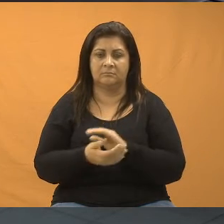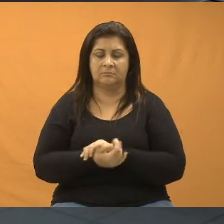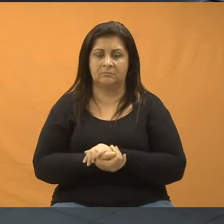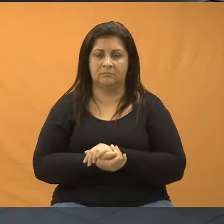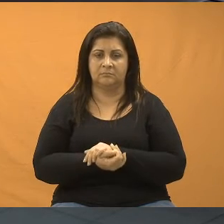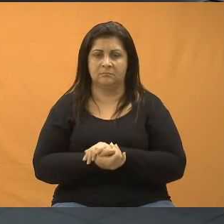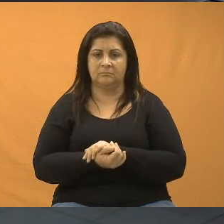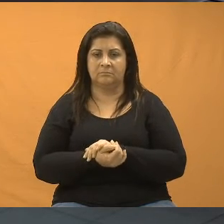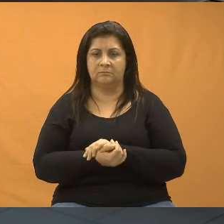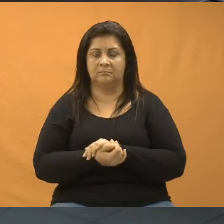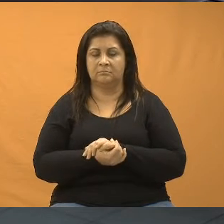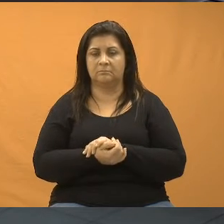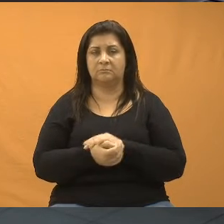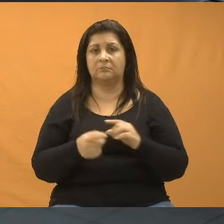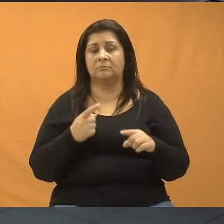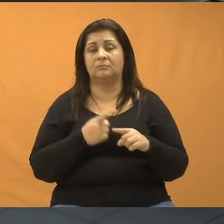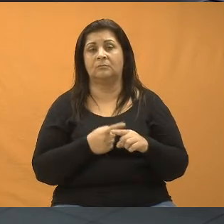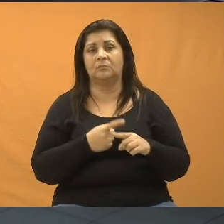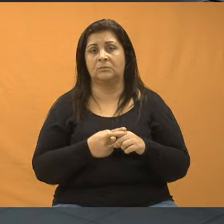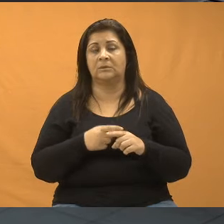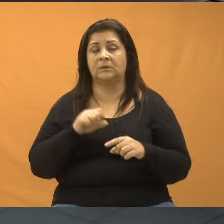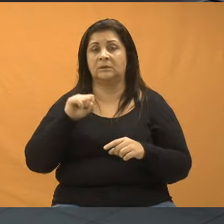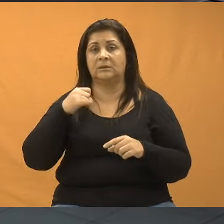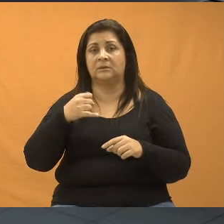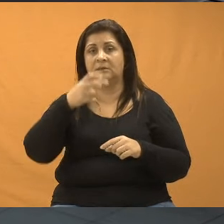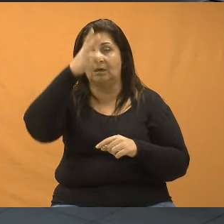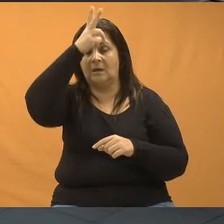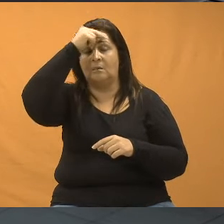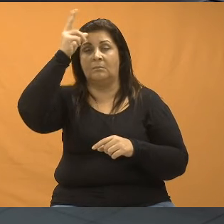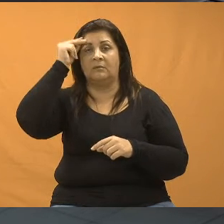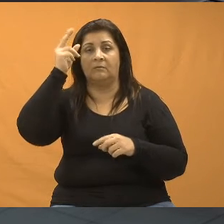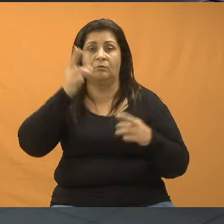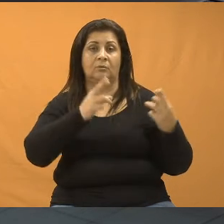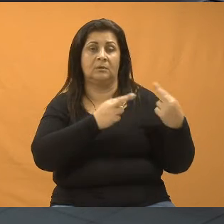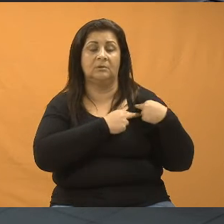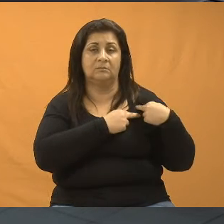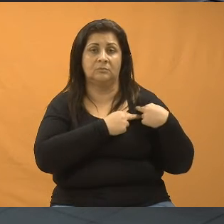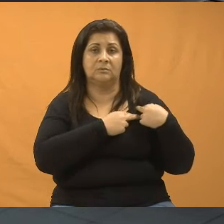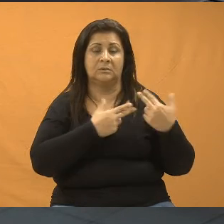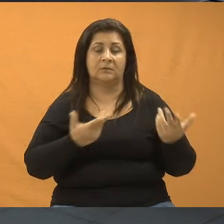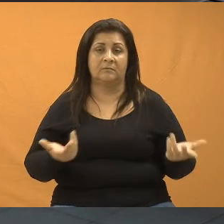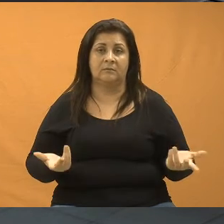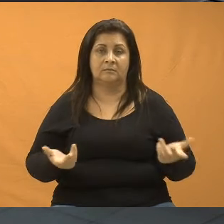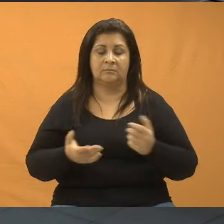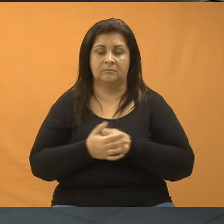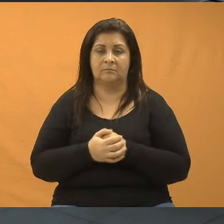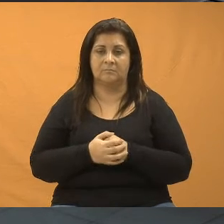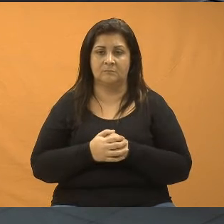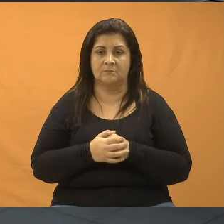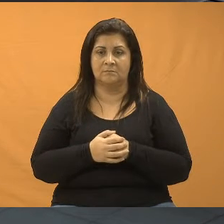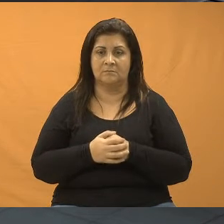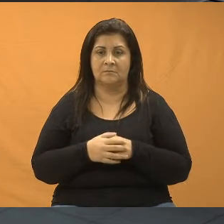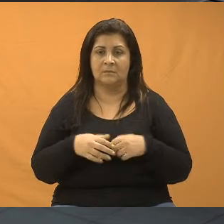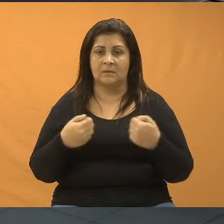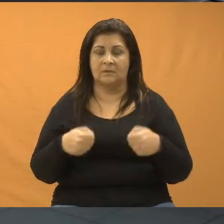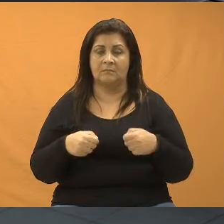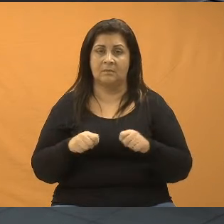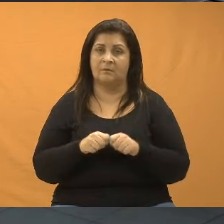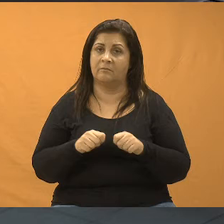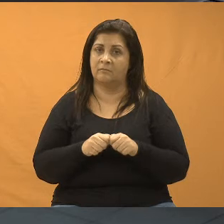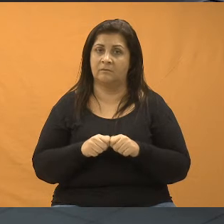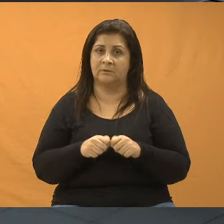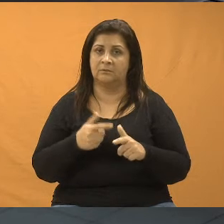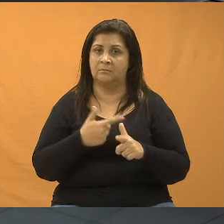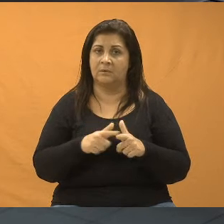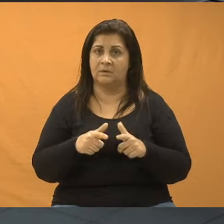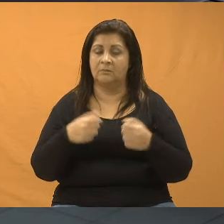Porque estando a Santa Casa sob intervenção, o município acaba contraindo empréstimo via CNPJ da Santa Casa, mas quem contrai o